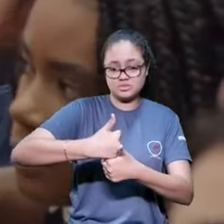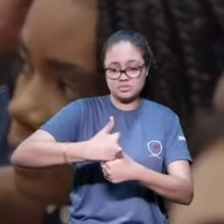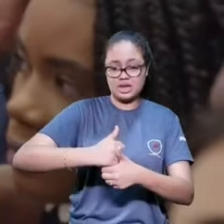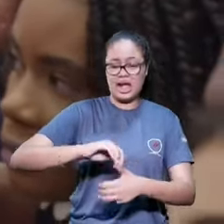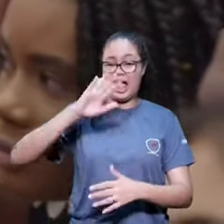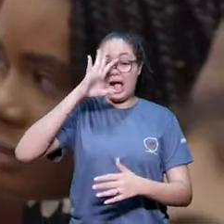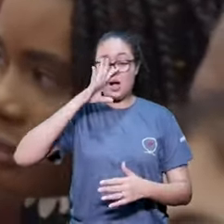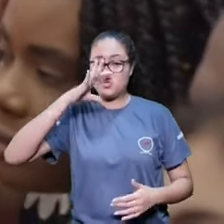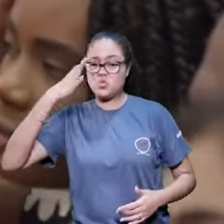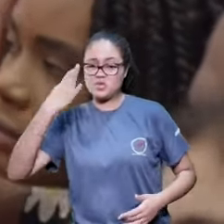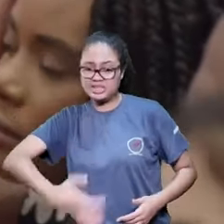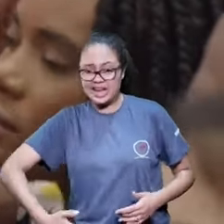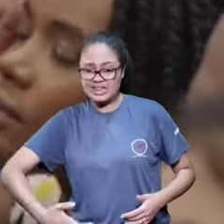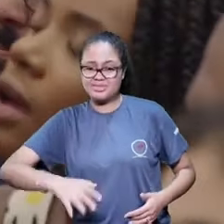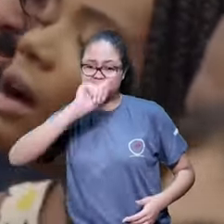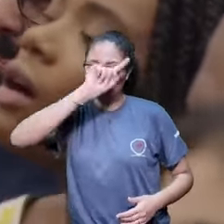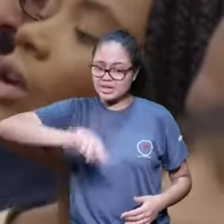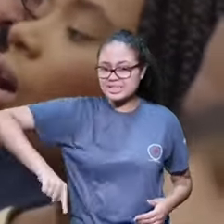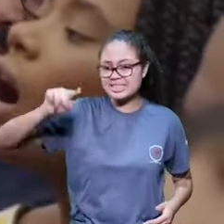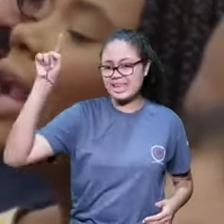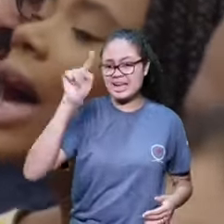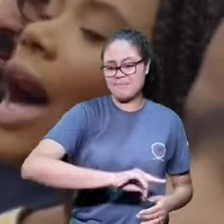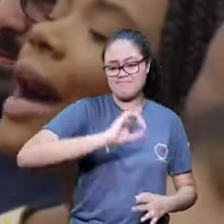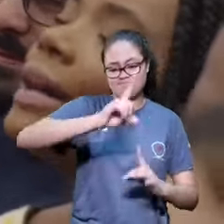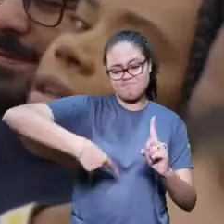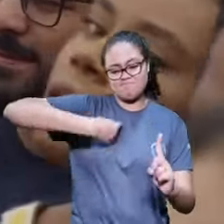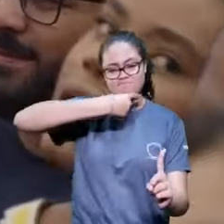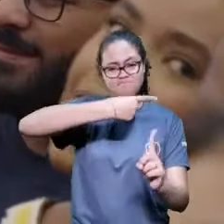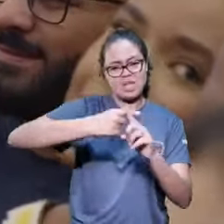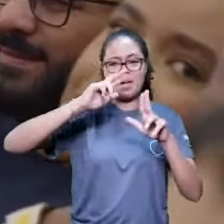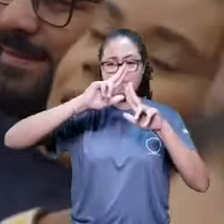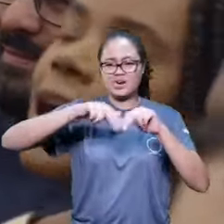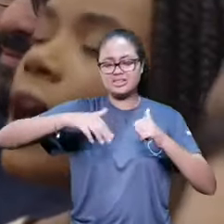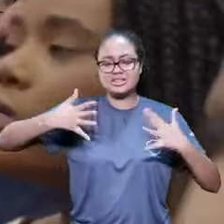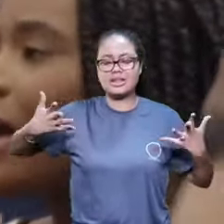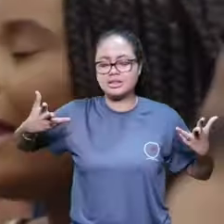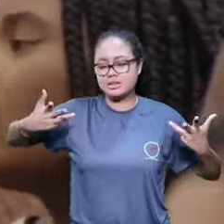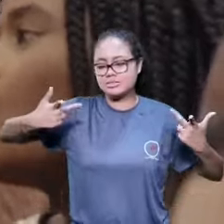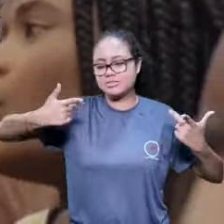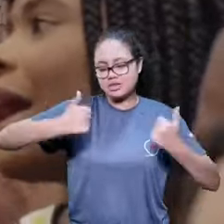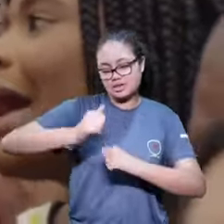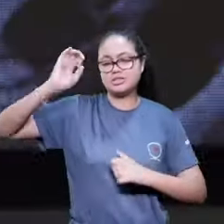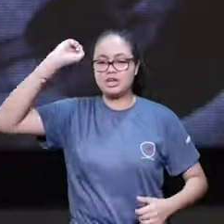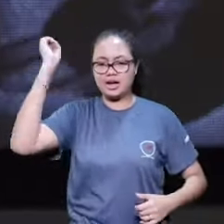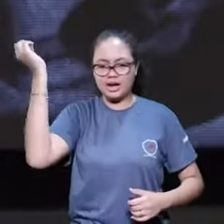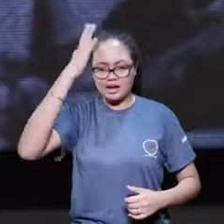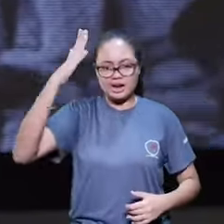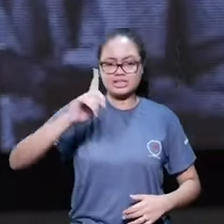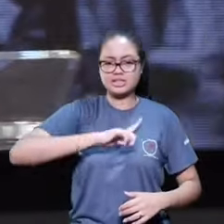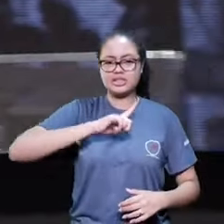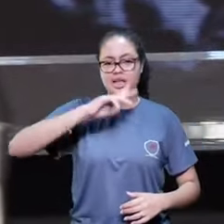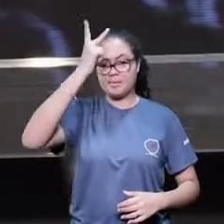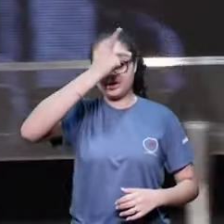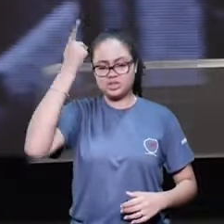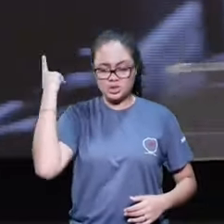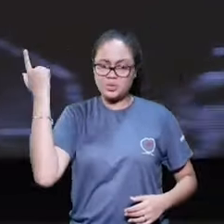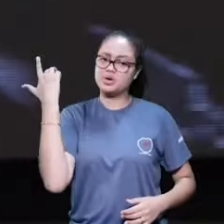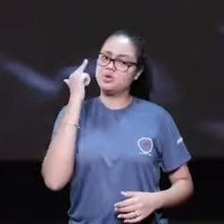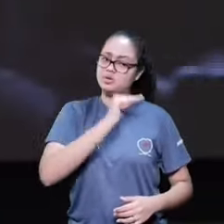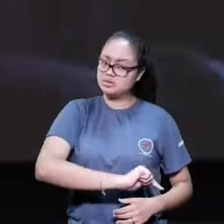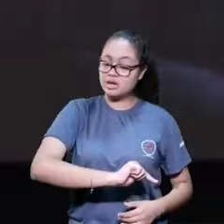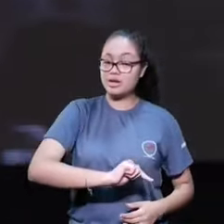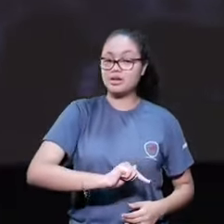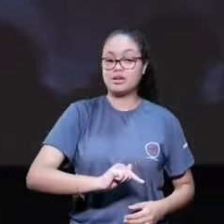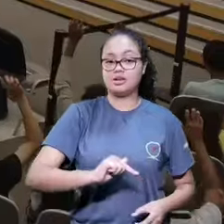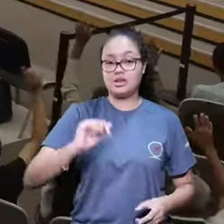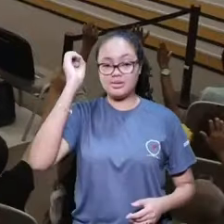e pregada na cruz do Calvário. E por causa da maravilhosa graça, tem alguém que foi alcançado por ela aqui. Não